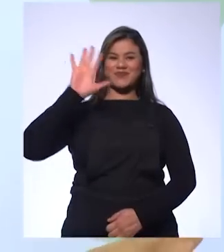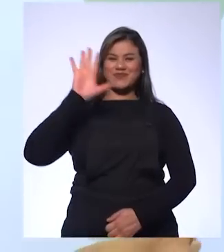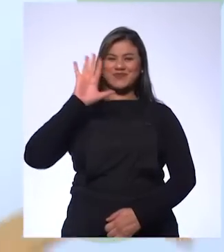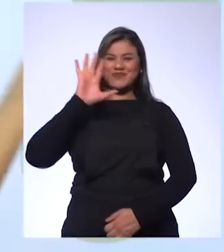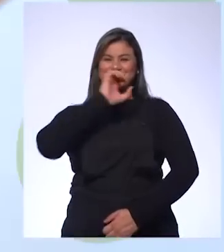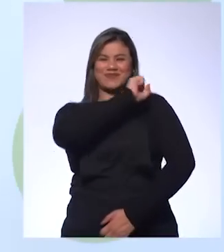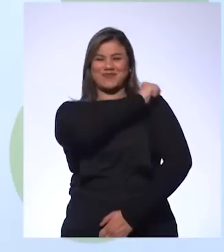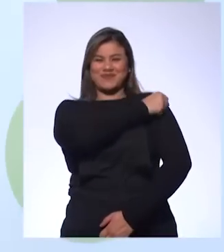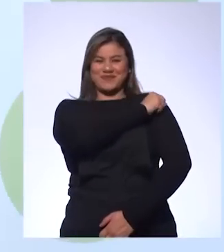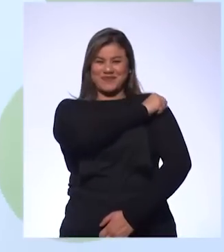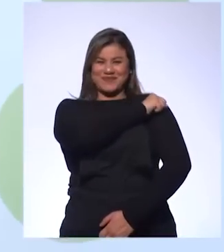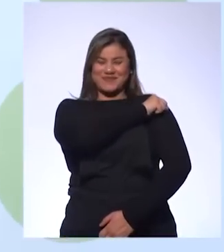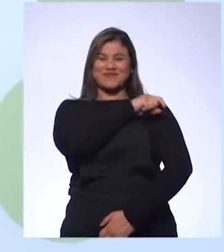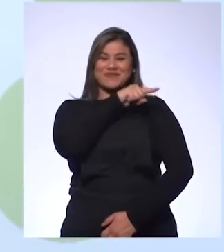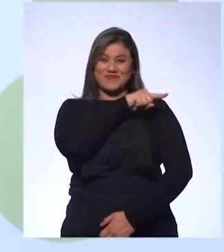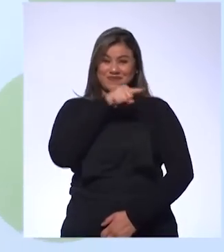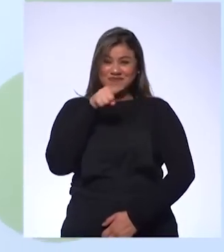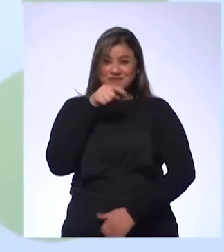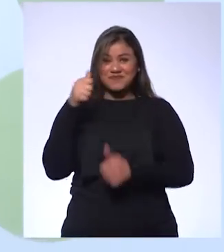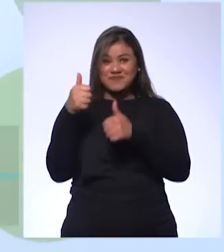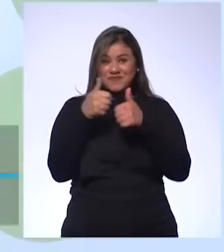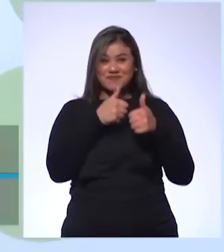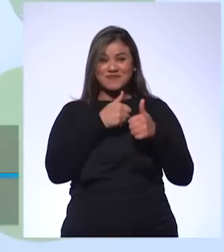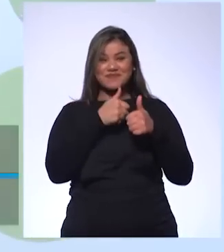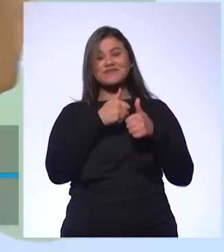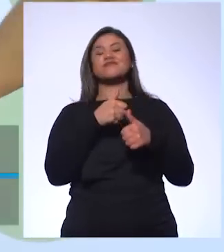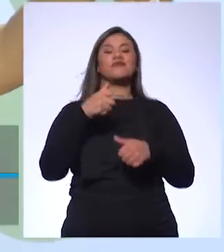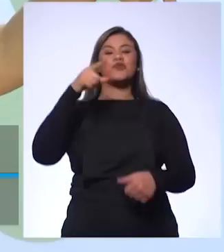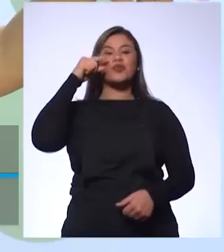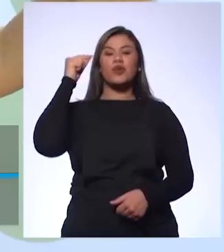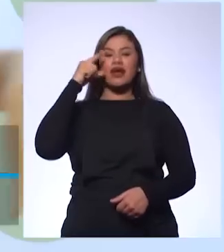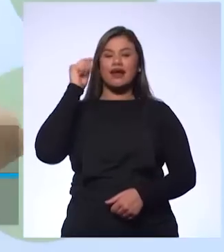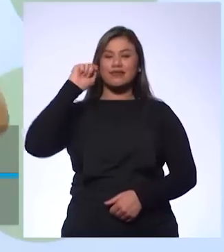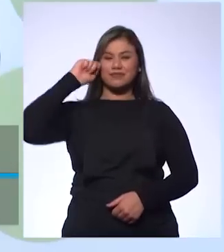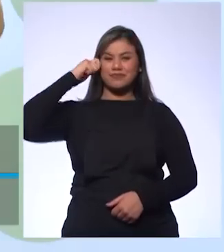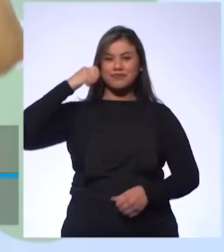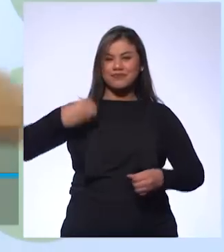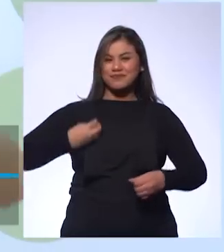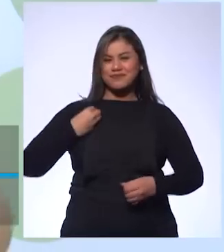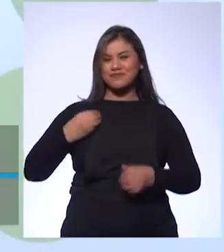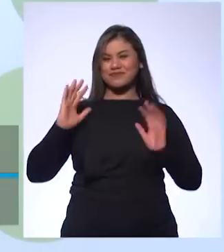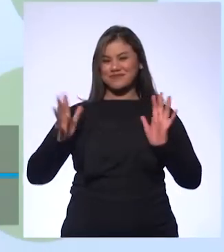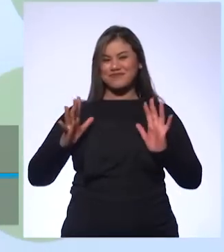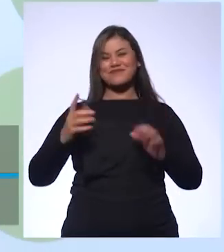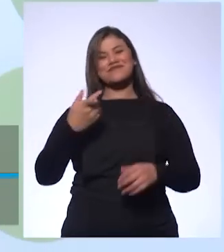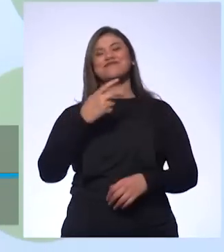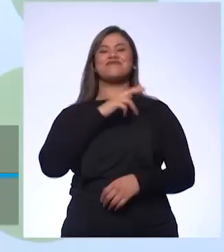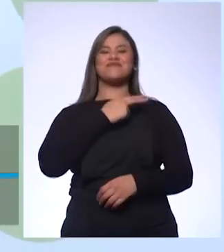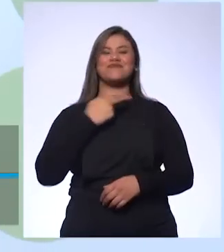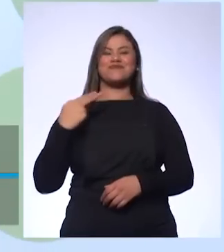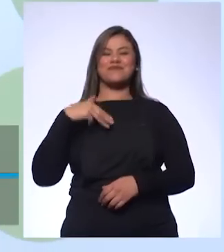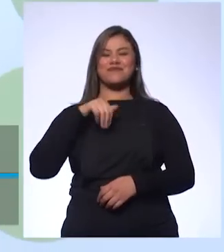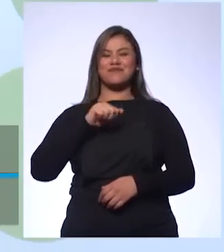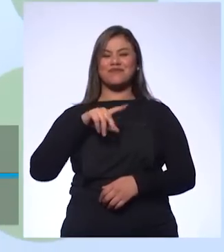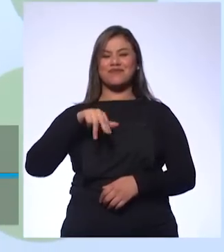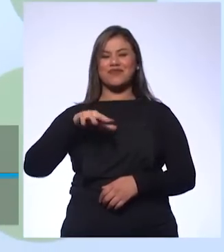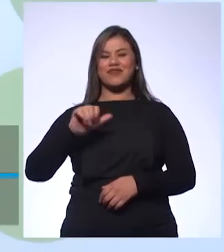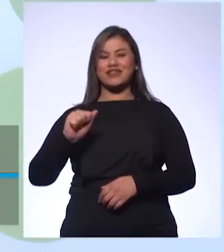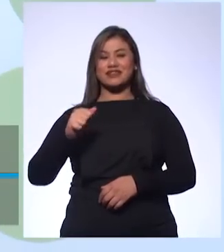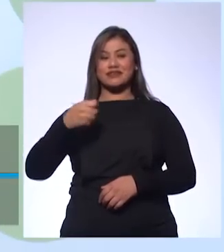oitavo ano, como vocês estão? Tudo bem? Gato Preto já tá na área? Aqui é a professora Mônica. Vocês viram que a aula é de